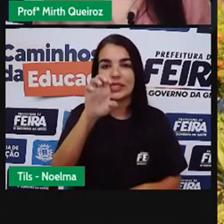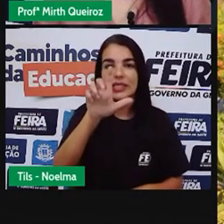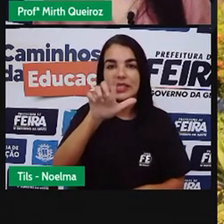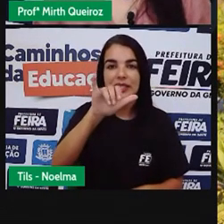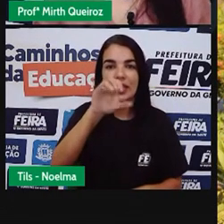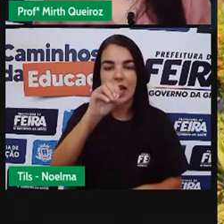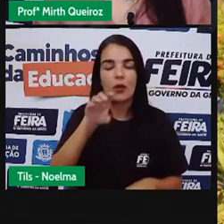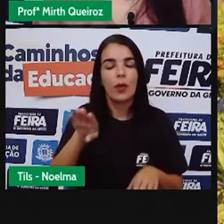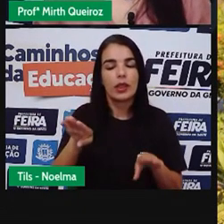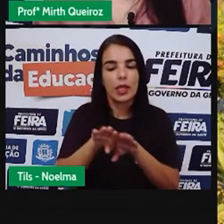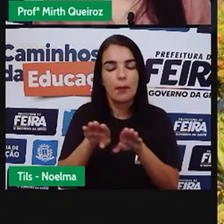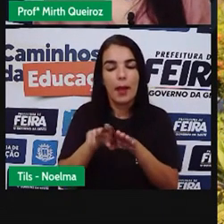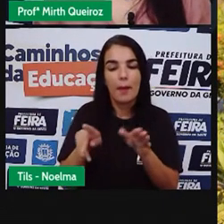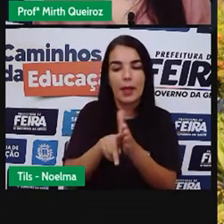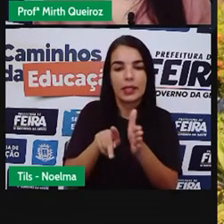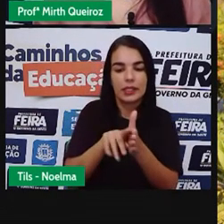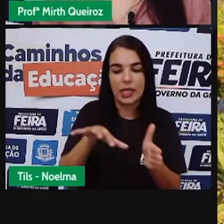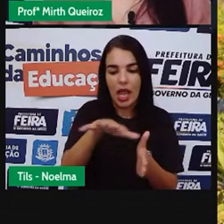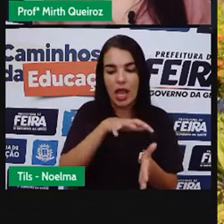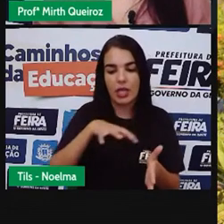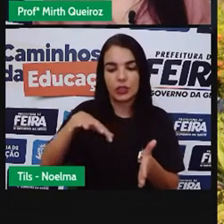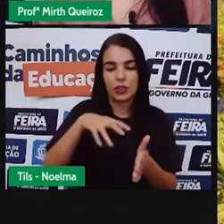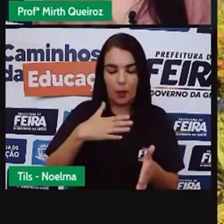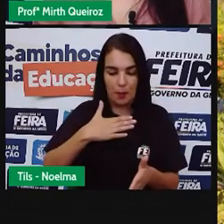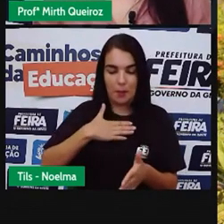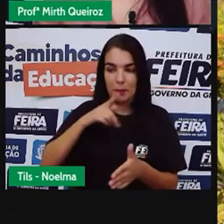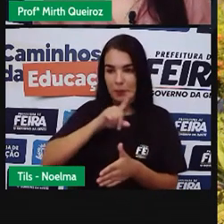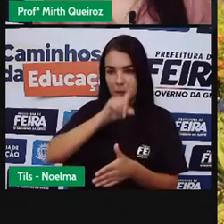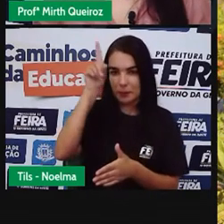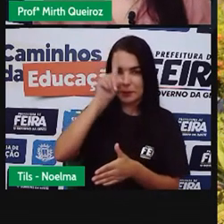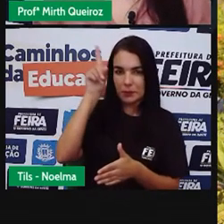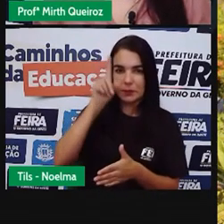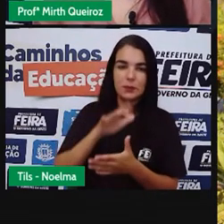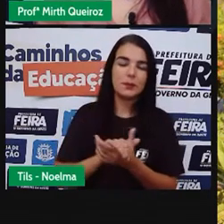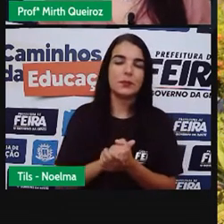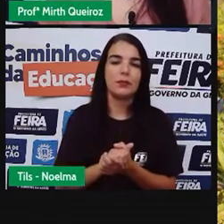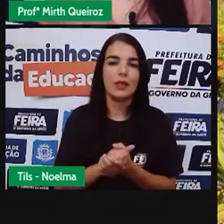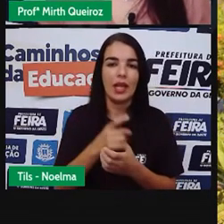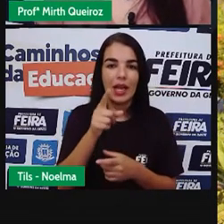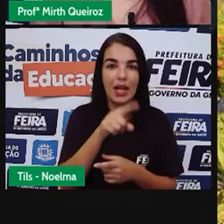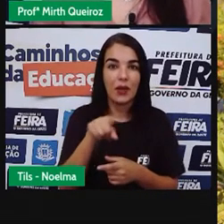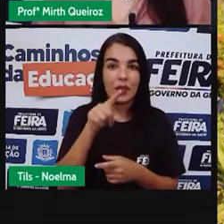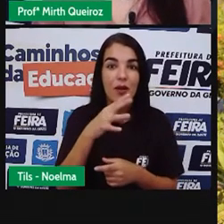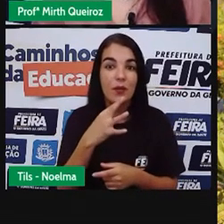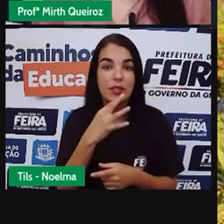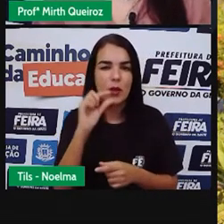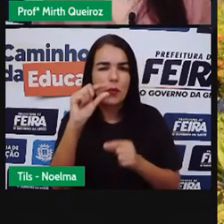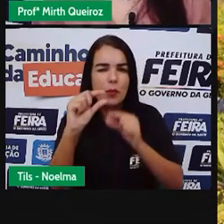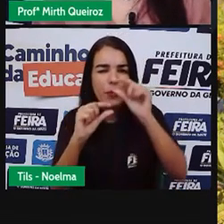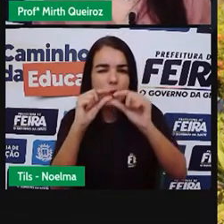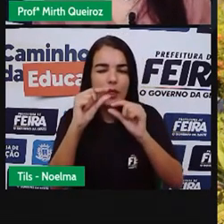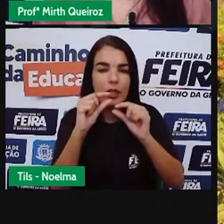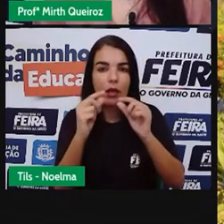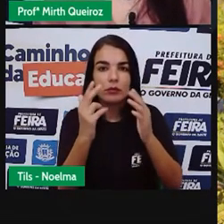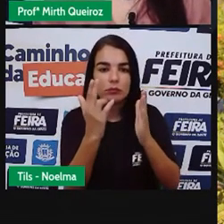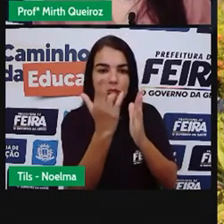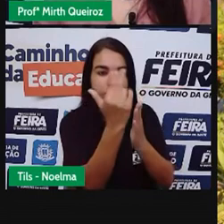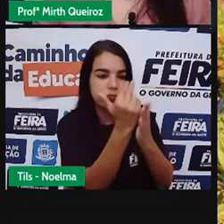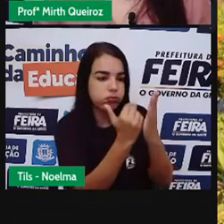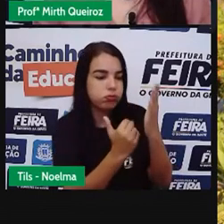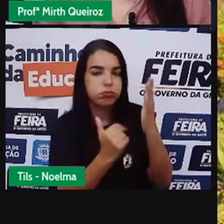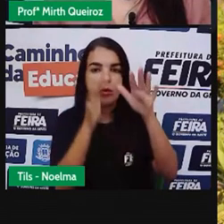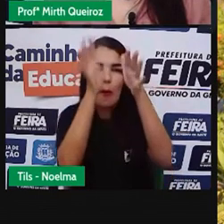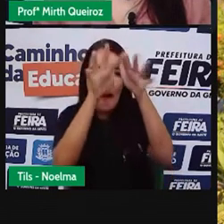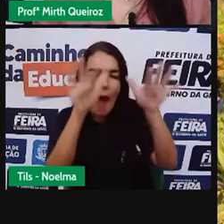pertence lá à nossa região, ele nasceu lá. E aí vocês vão conhecer um pouquinho das obras de arte dele, que